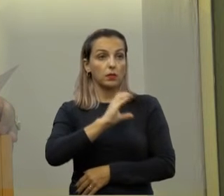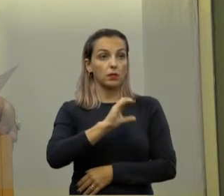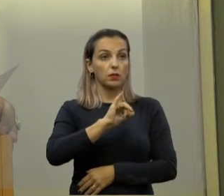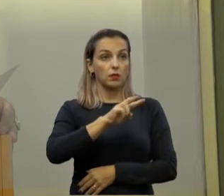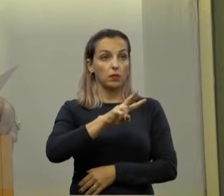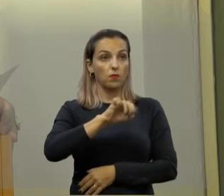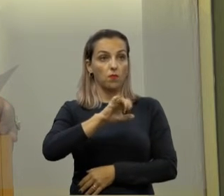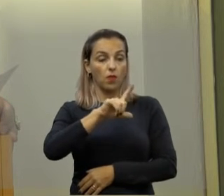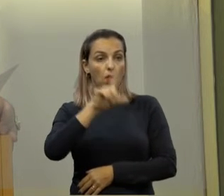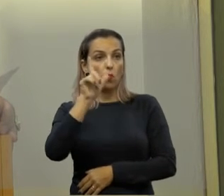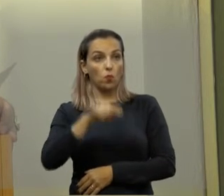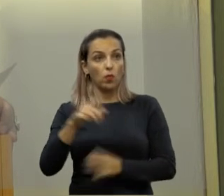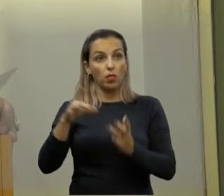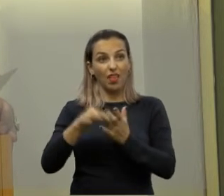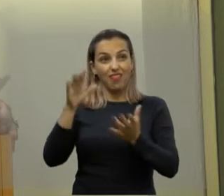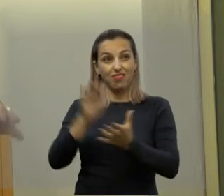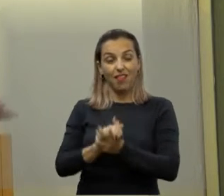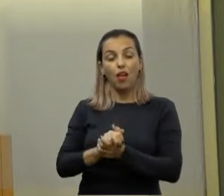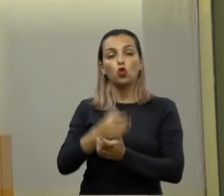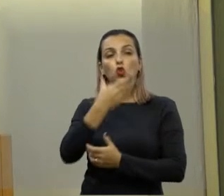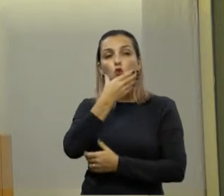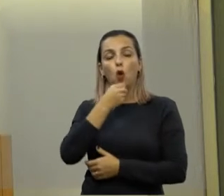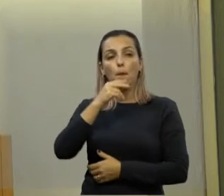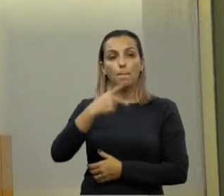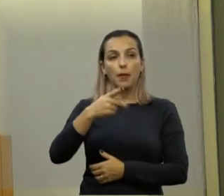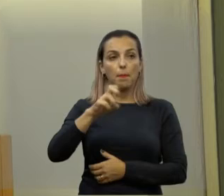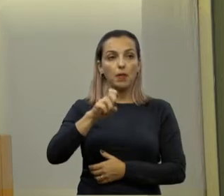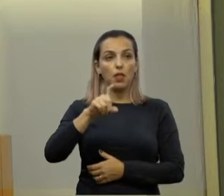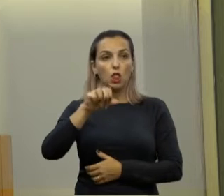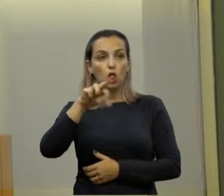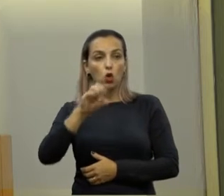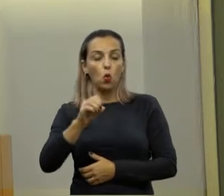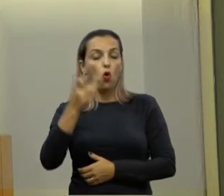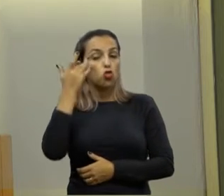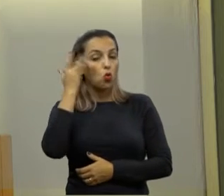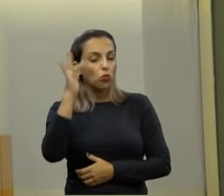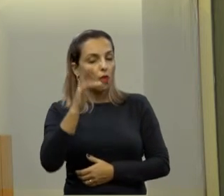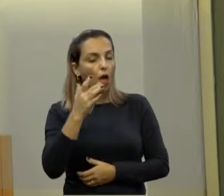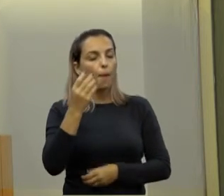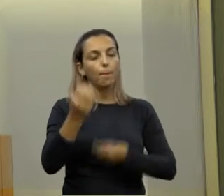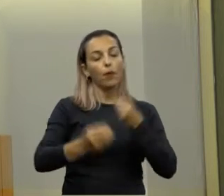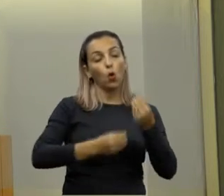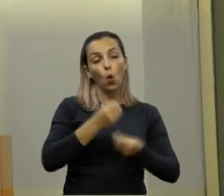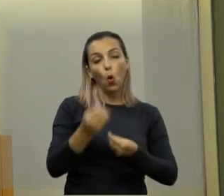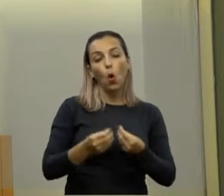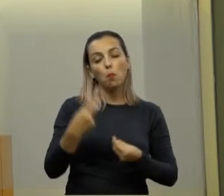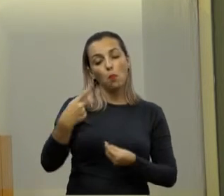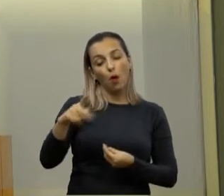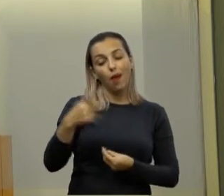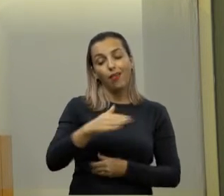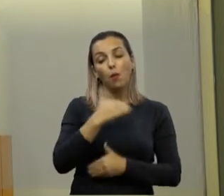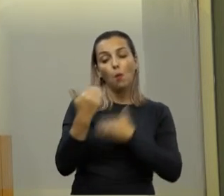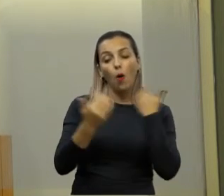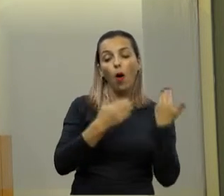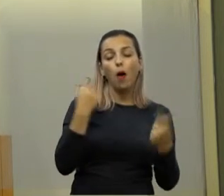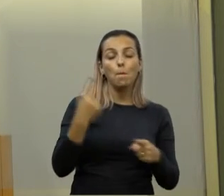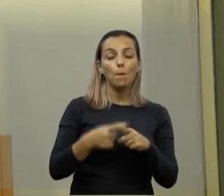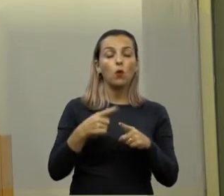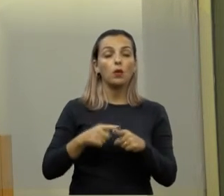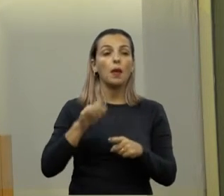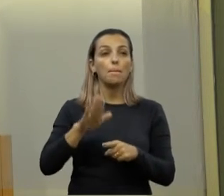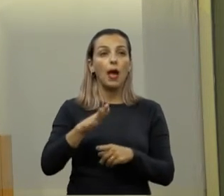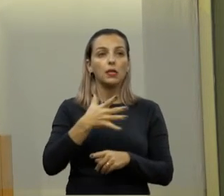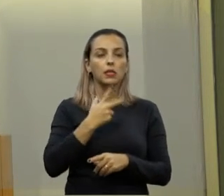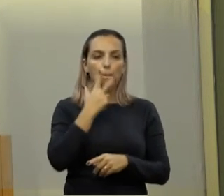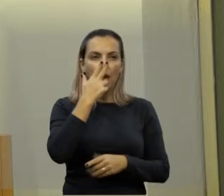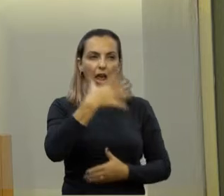na é casado com Pedro HMC E aí a gente ainda não sabe o que acometeu de fato a sua morte mas tudo